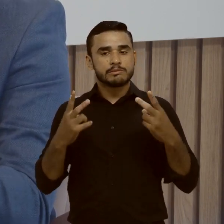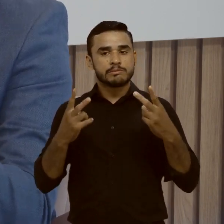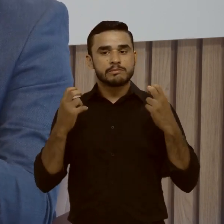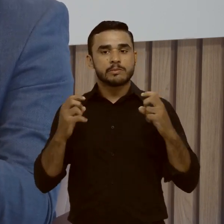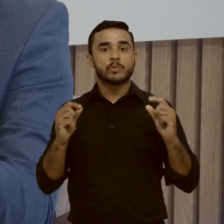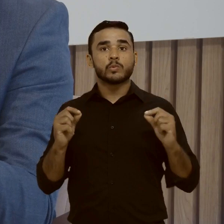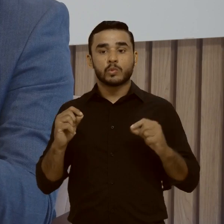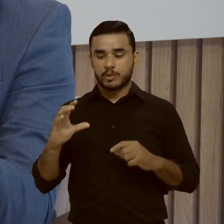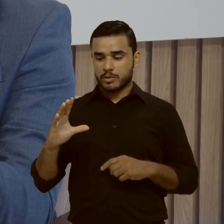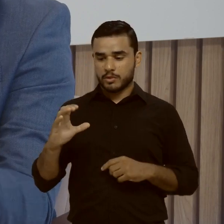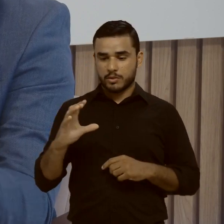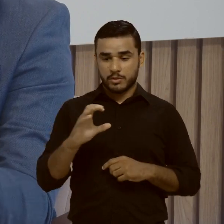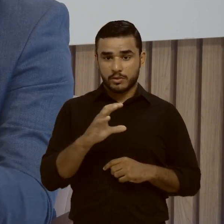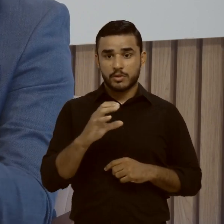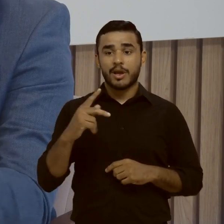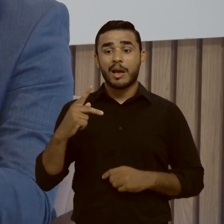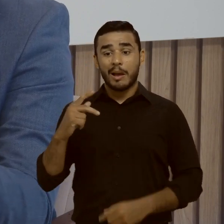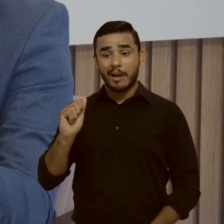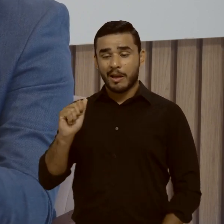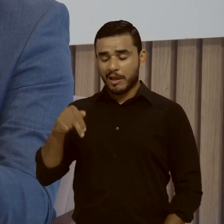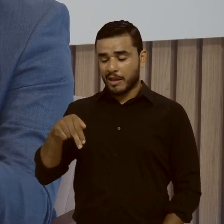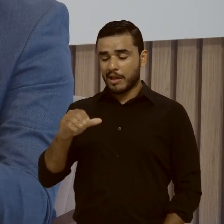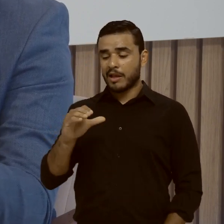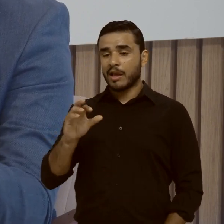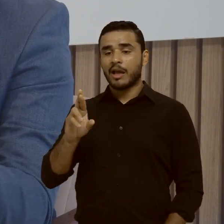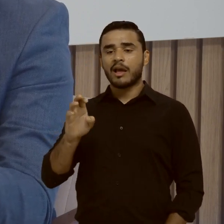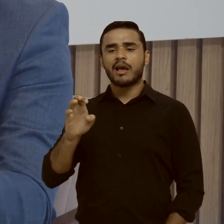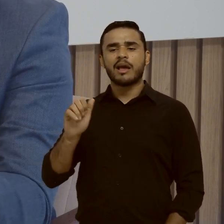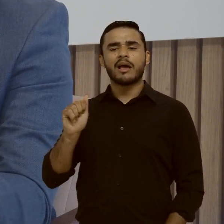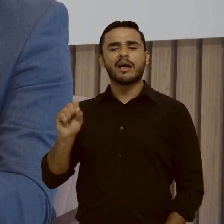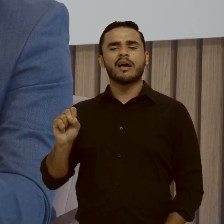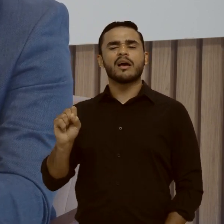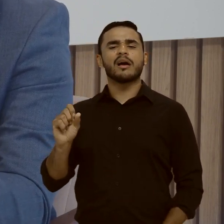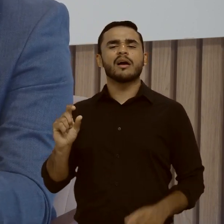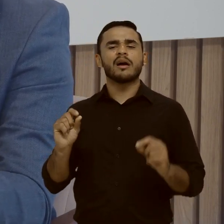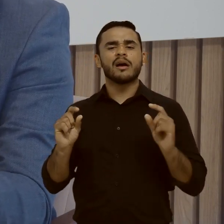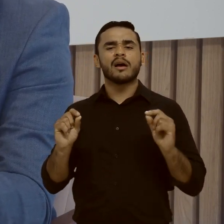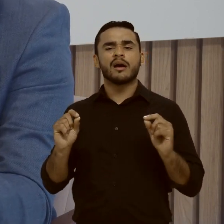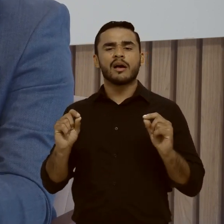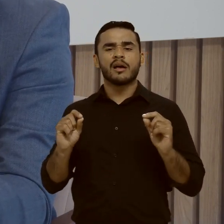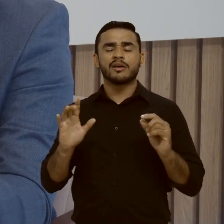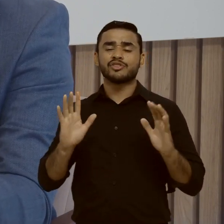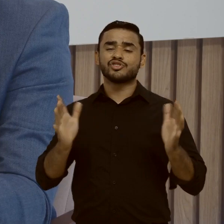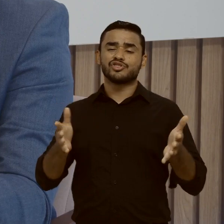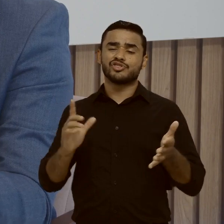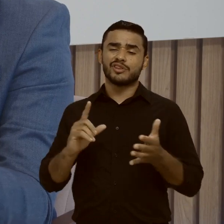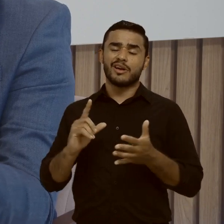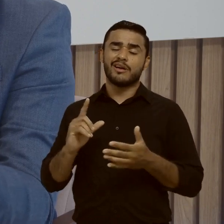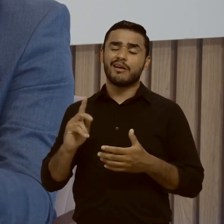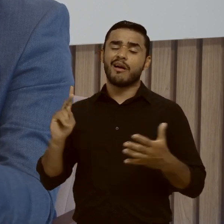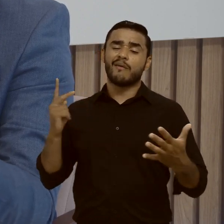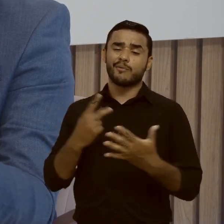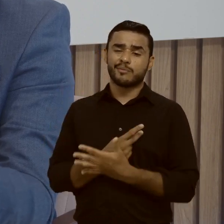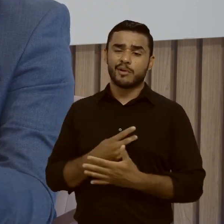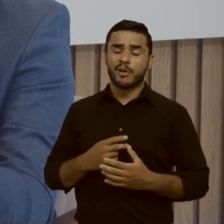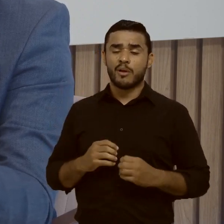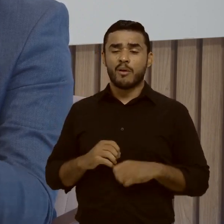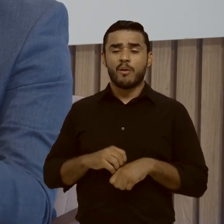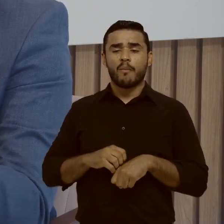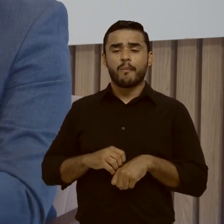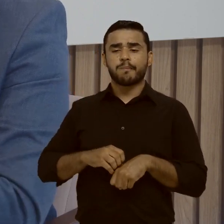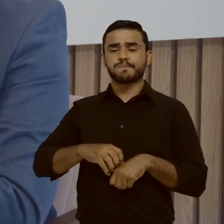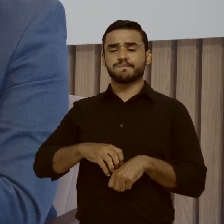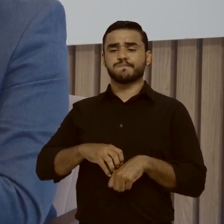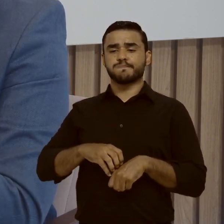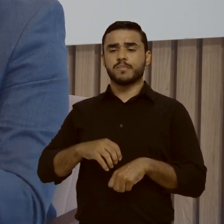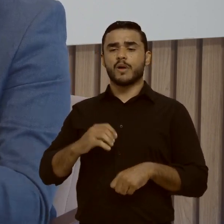O câncer de pâncreas, ele infelizmente, ele é um câncer que é diagnosticado em fases tardias, na maioria das vezes.